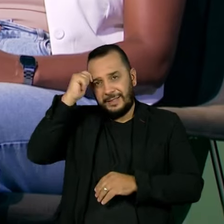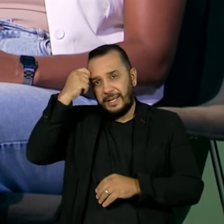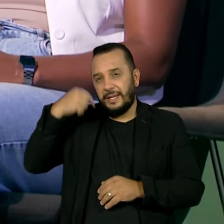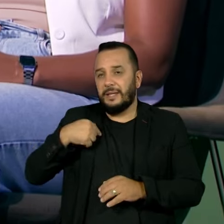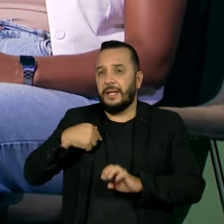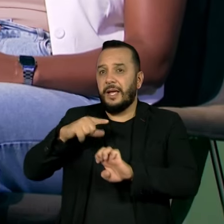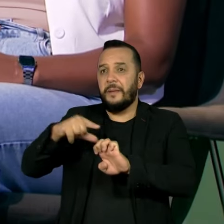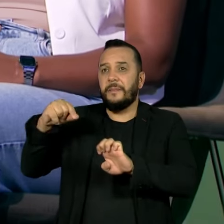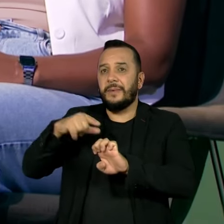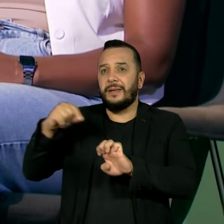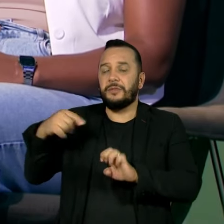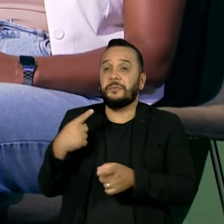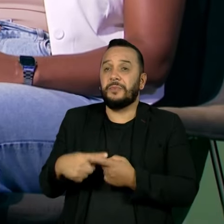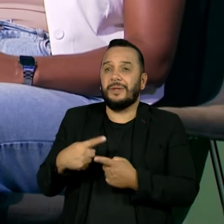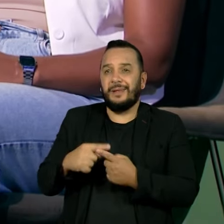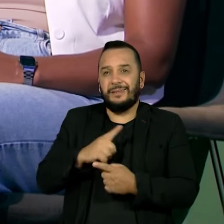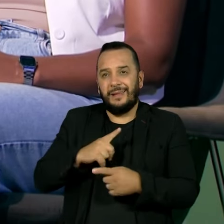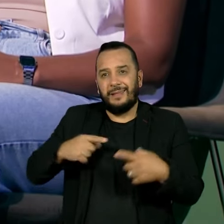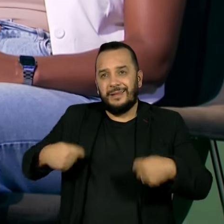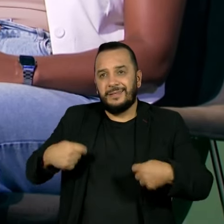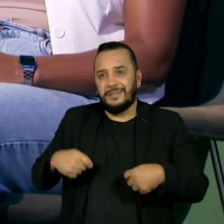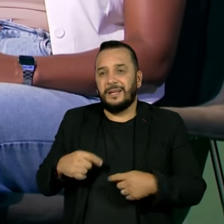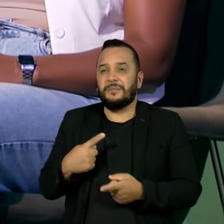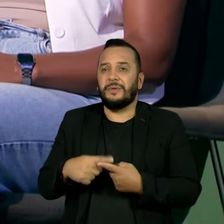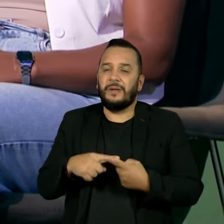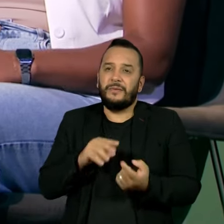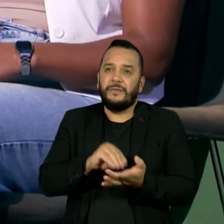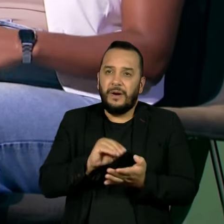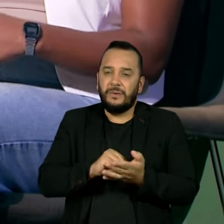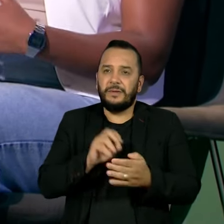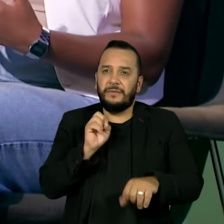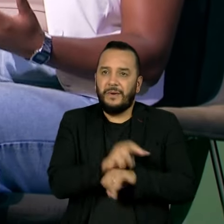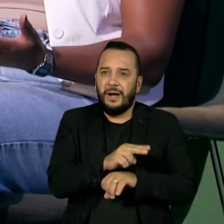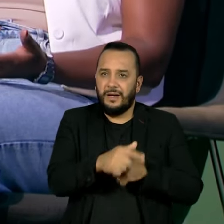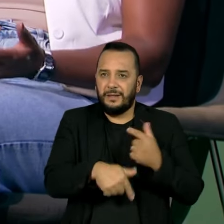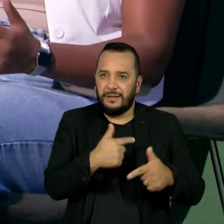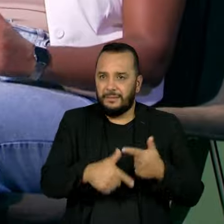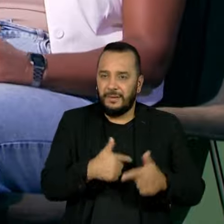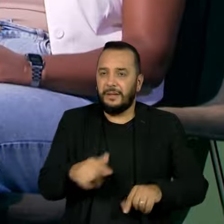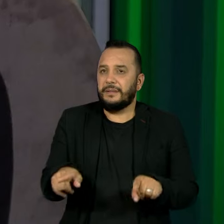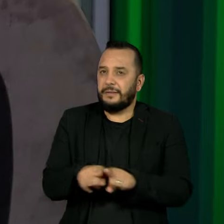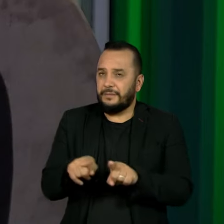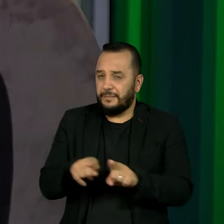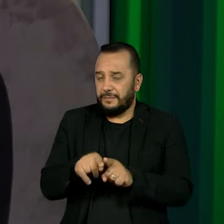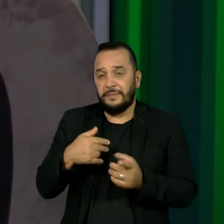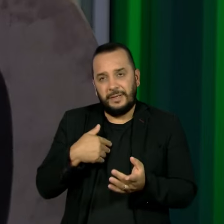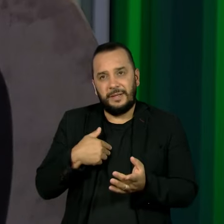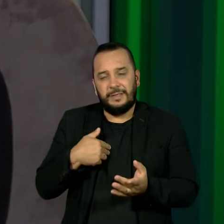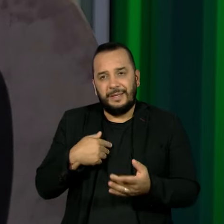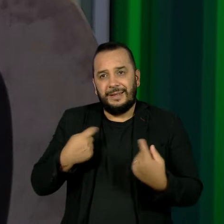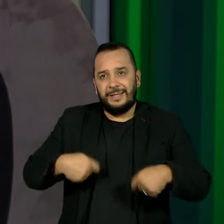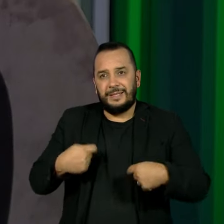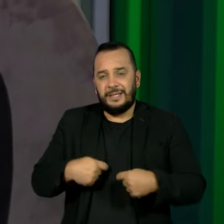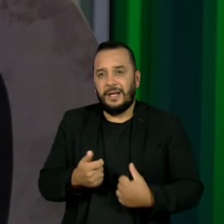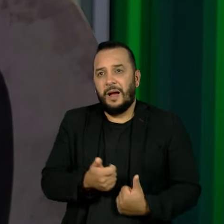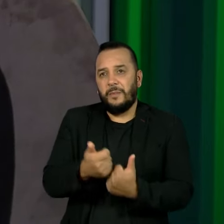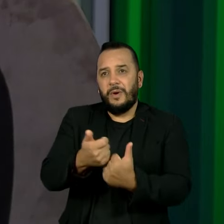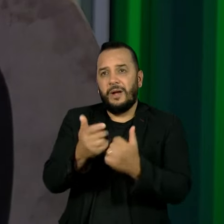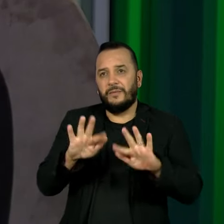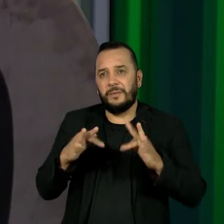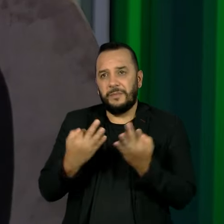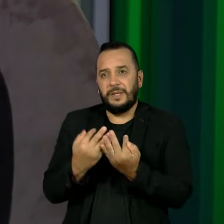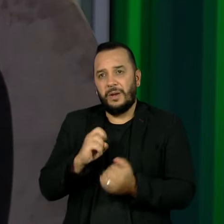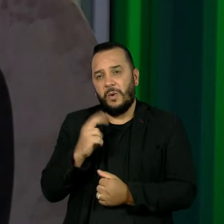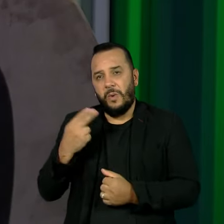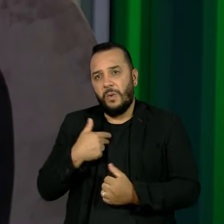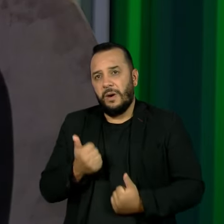necessidade, ou seja, pela falta de emprego, pela necessidade de apoiar algum familiar ou se apoiar,